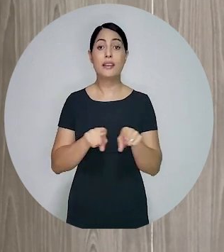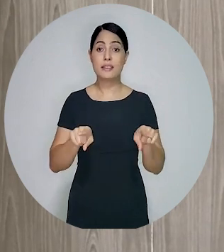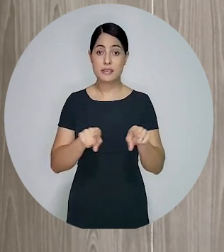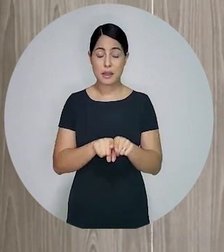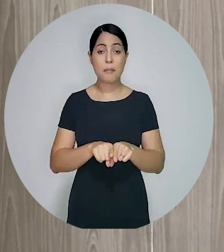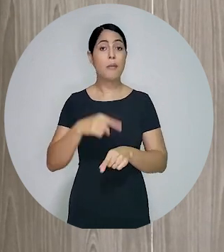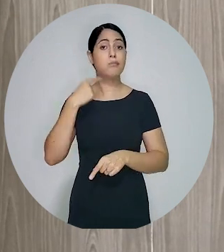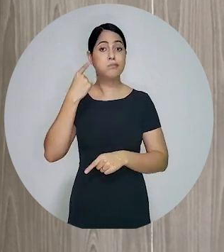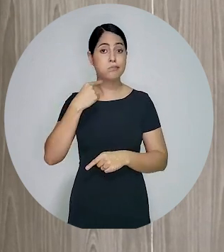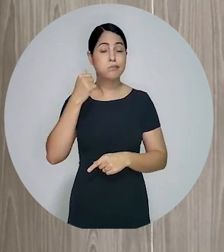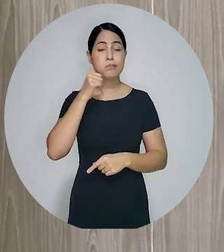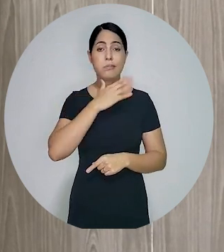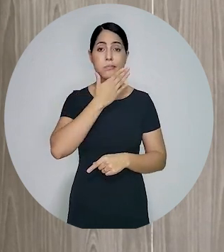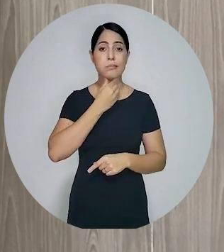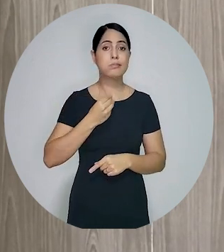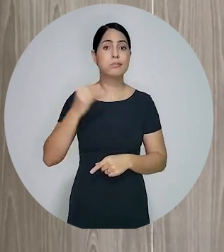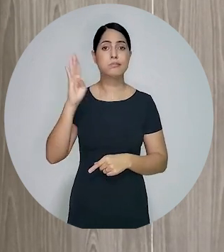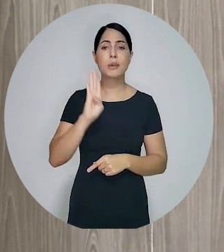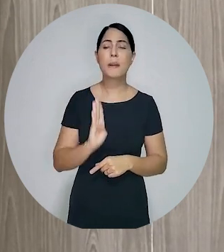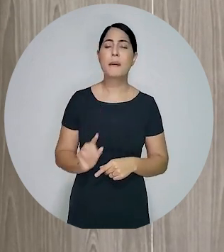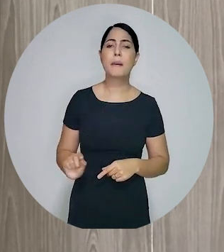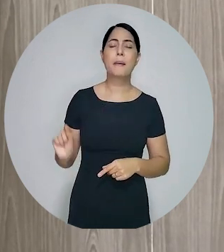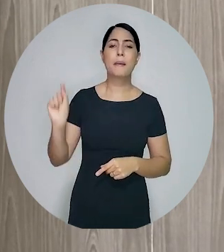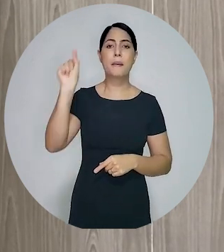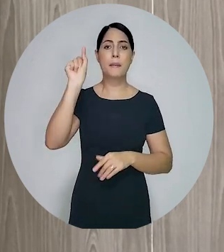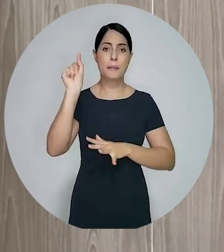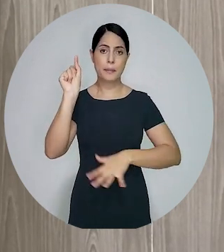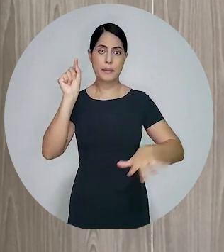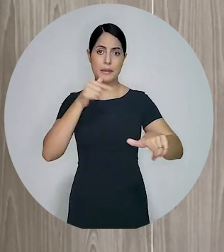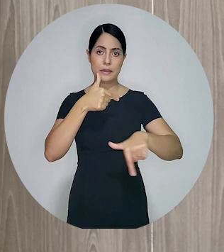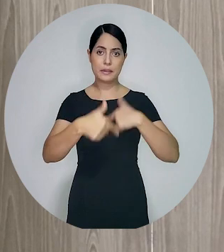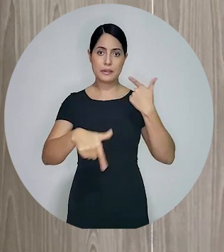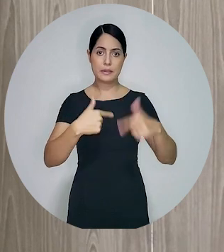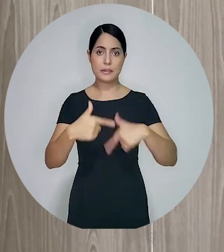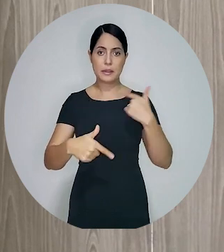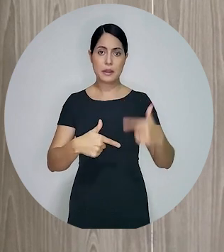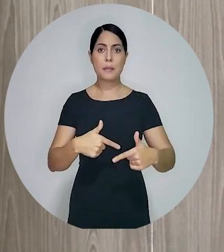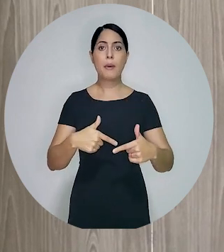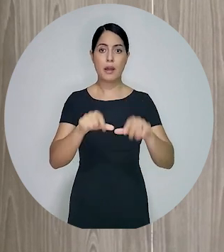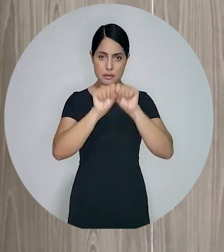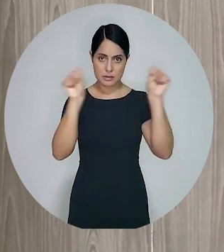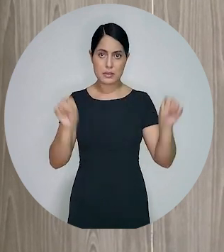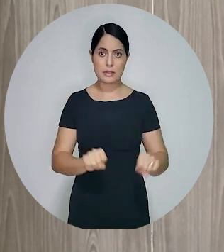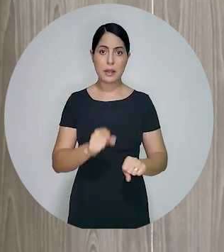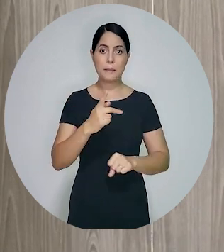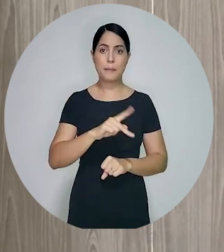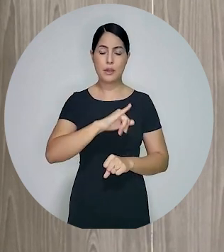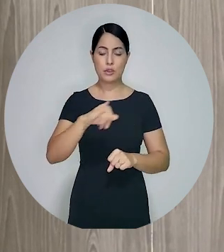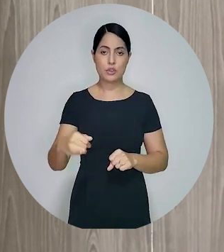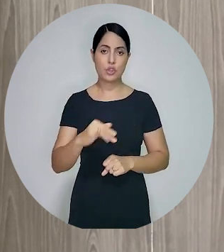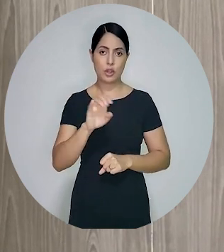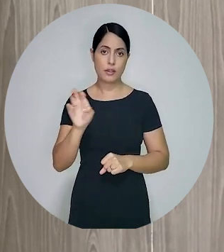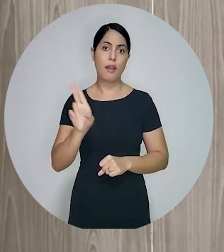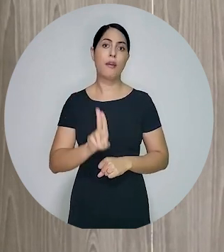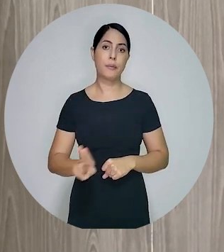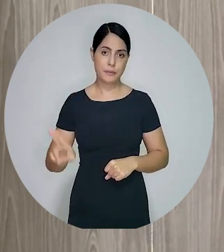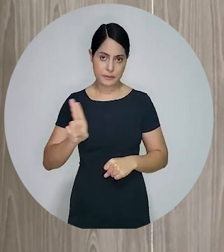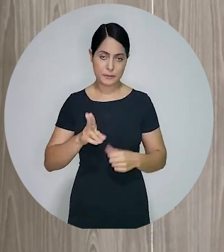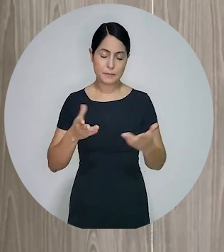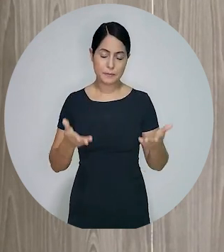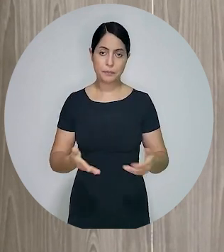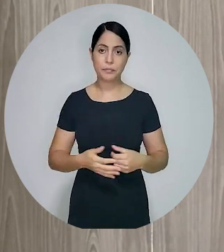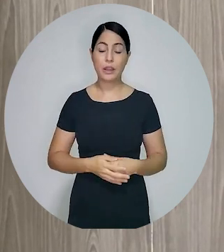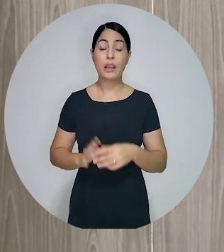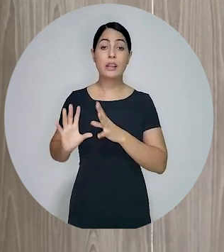os advogados e advogadas que militam na Justiça do Trabalho através do sistema PJE. As ideias e